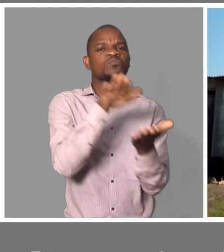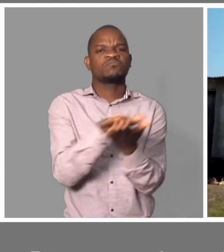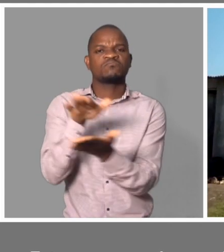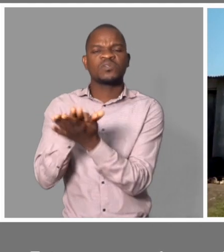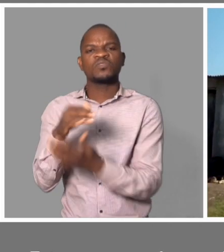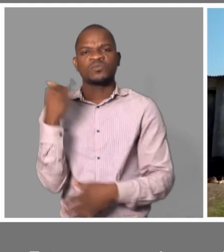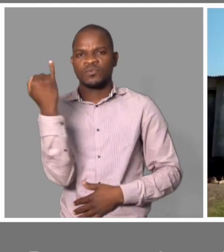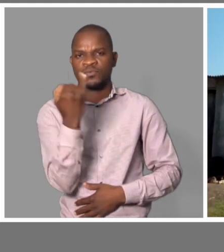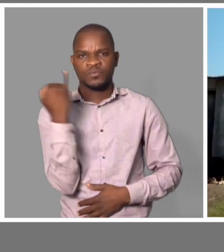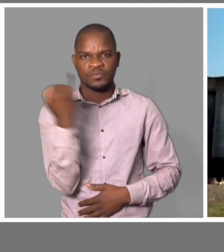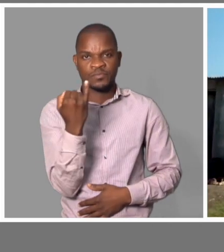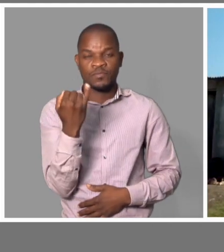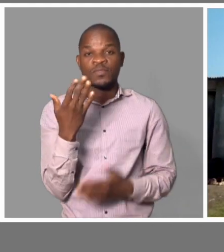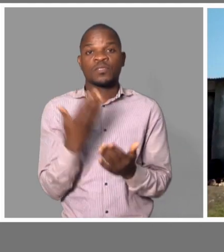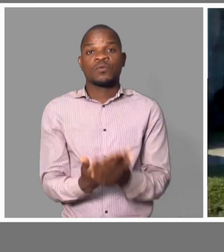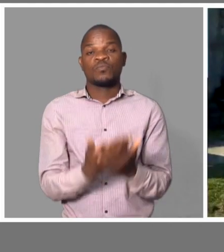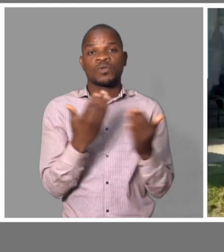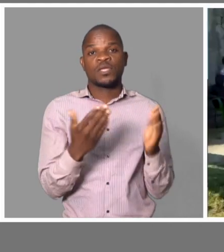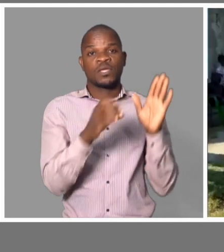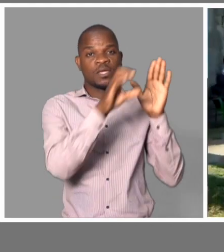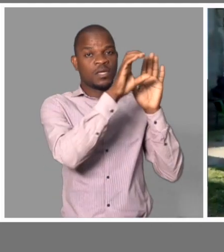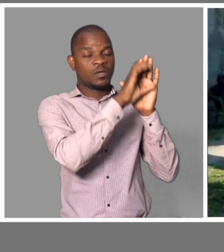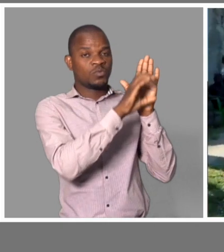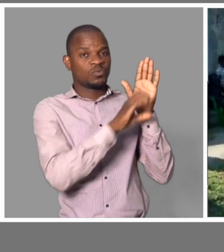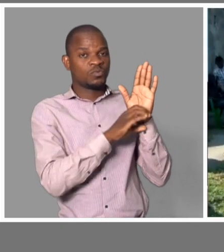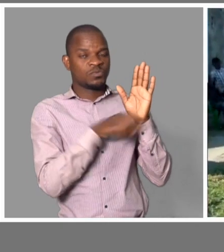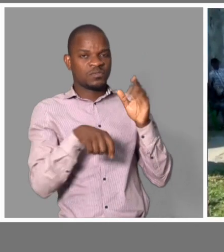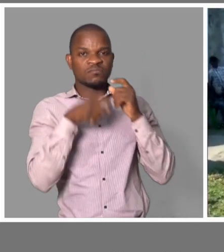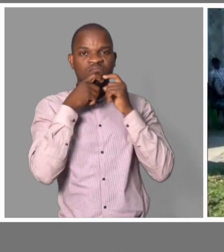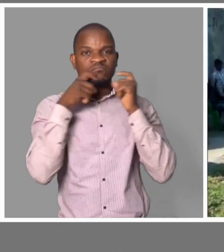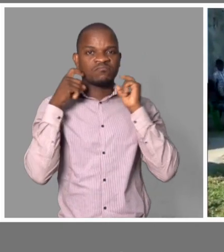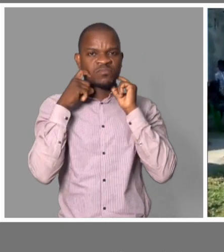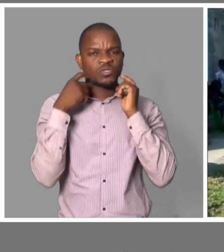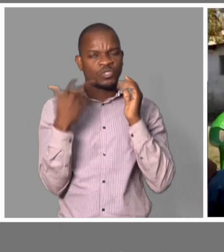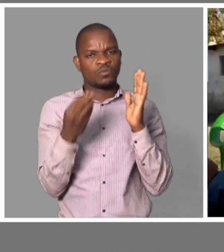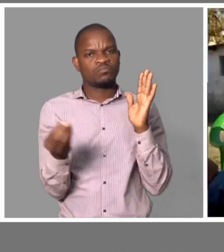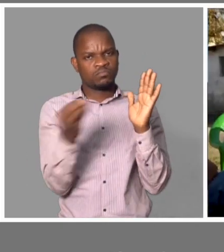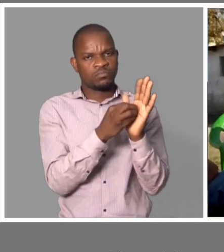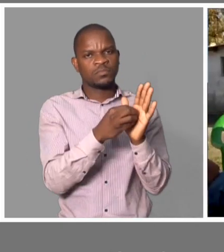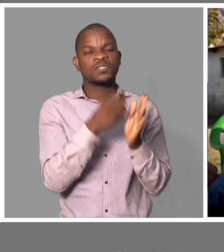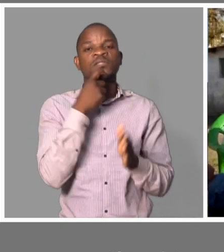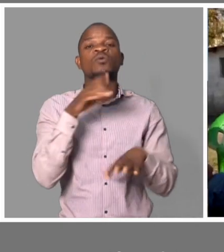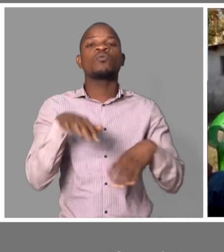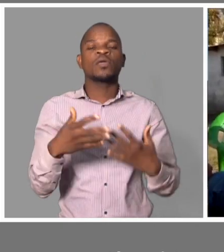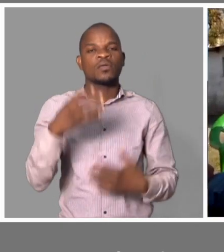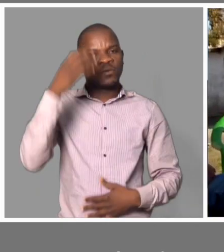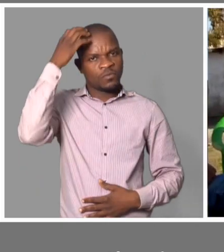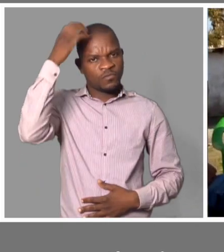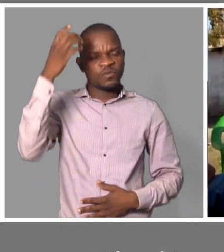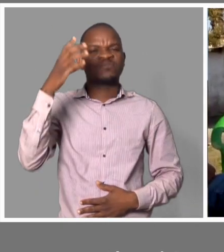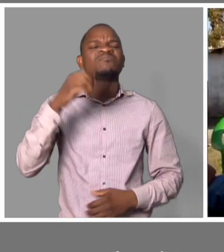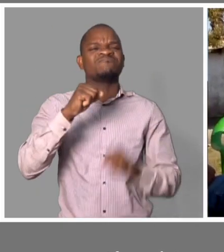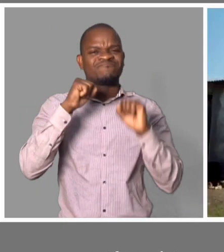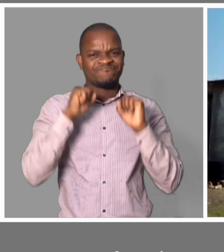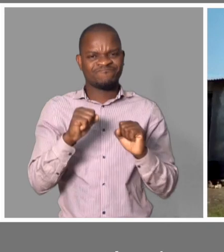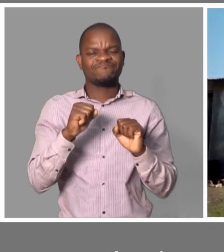que esteja. Porque na nossa Constituição da República está previsto que o Estado deve garantir a educação,